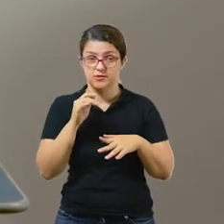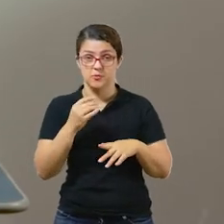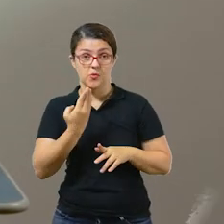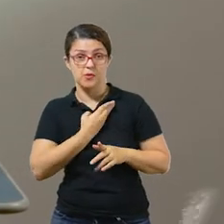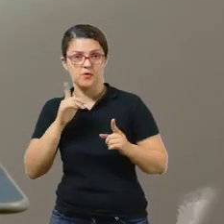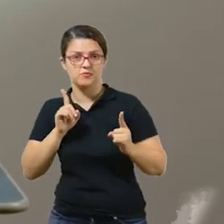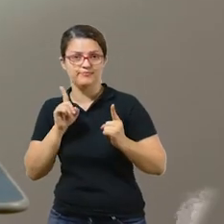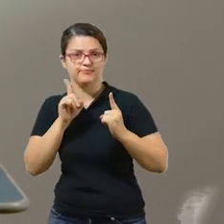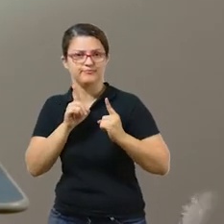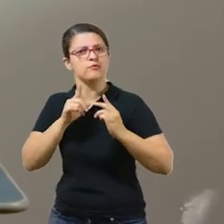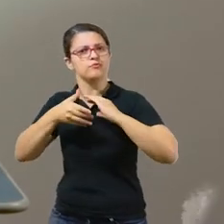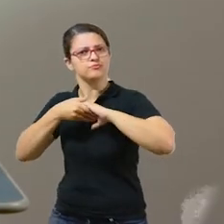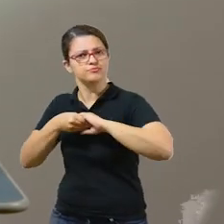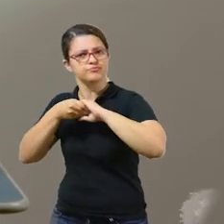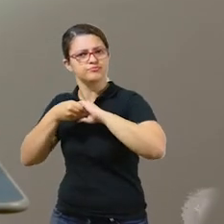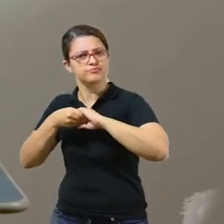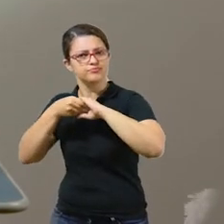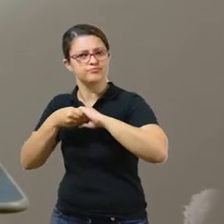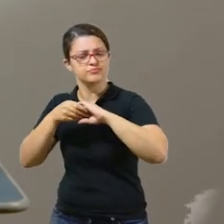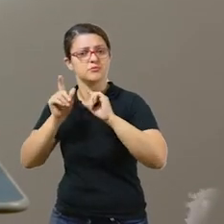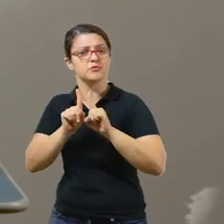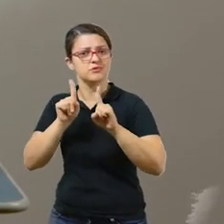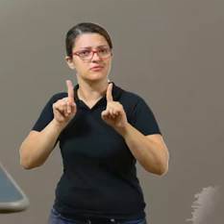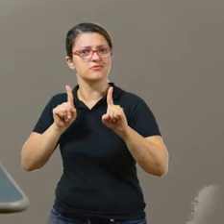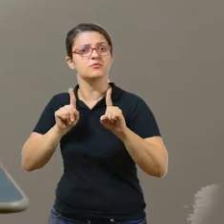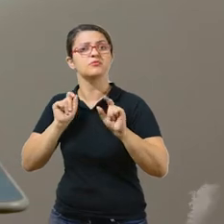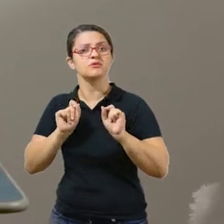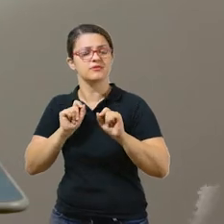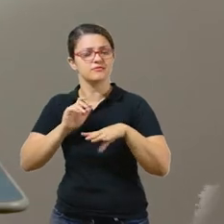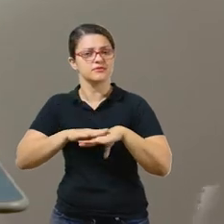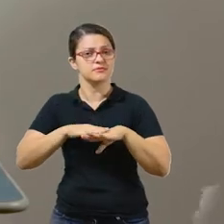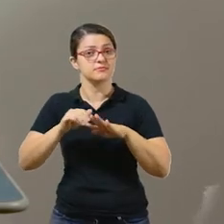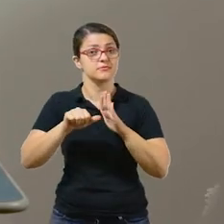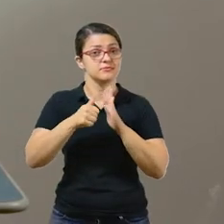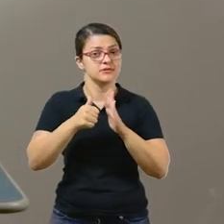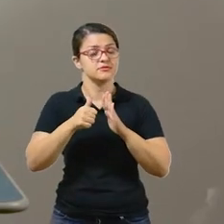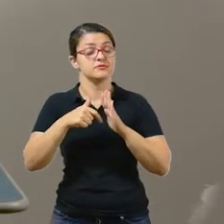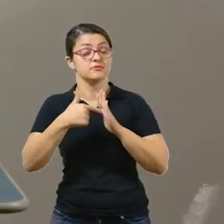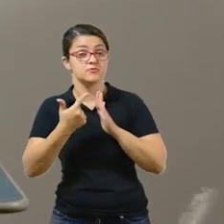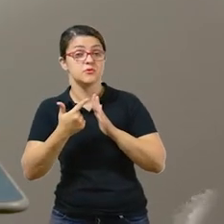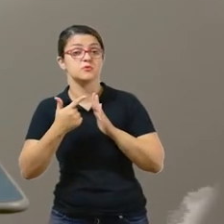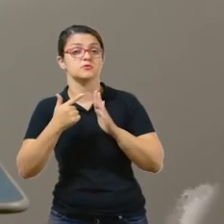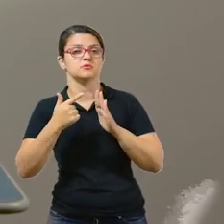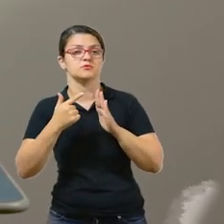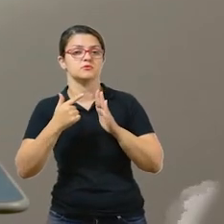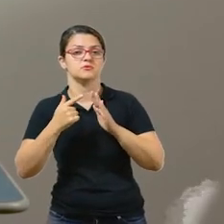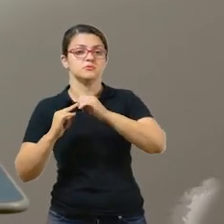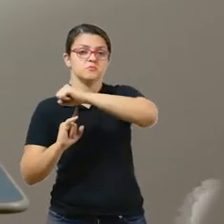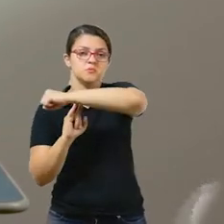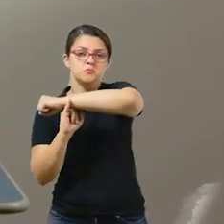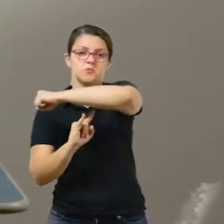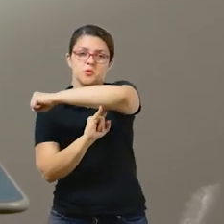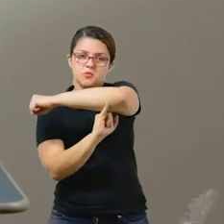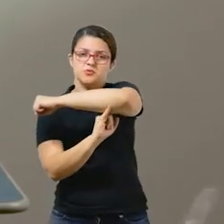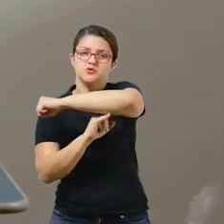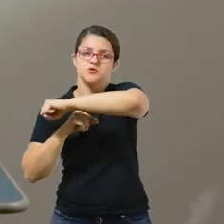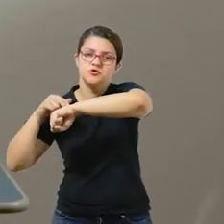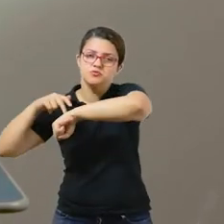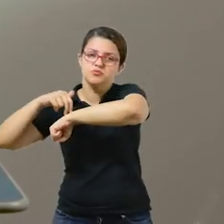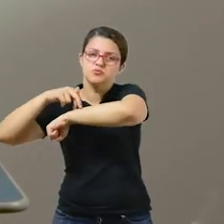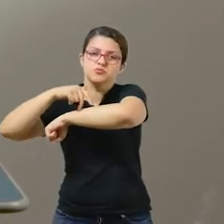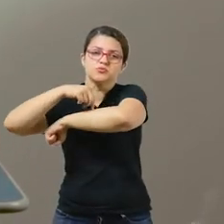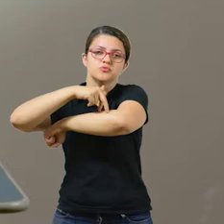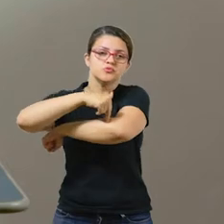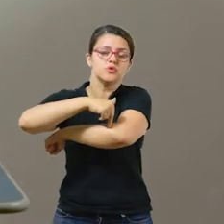o amigo, então a gente registra para poder se identificar o que a gente vai fazer primeiro. Depois a gente vai passar pela ponte, então a gente olha no caderno